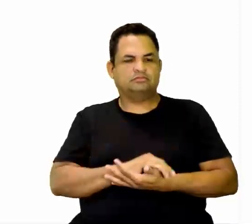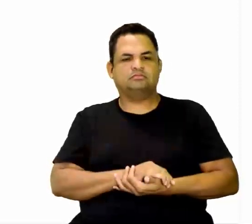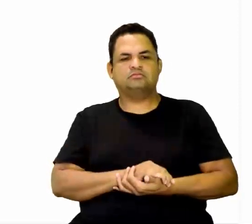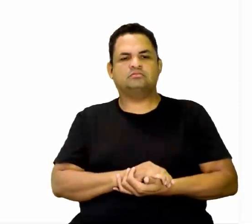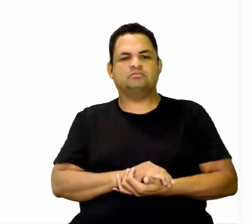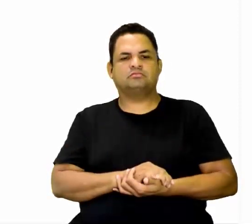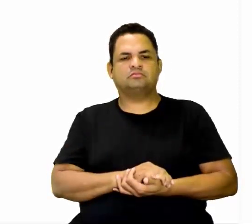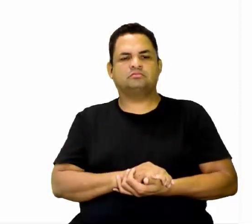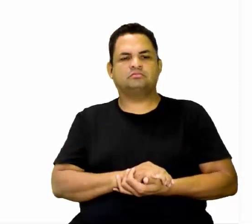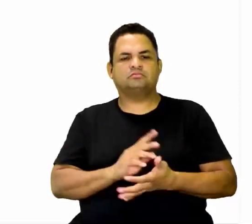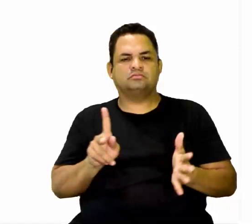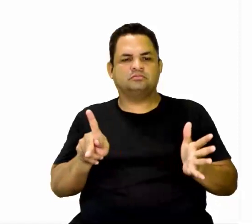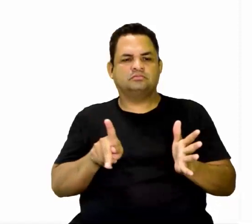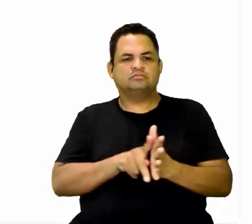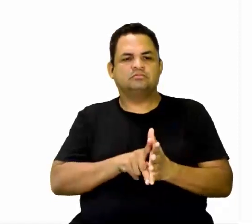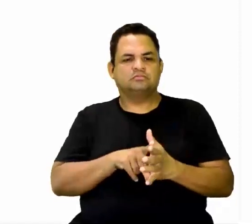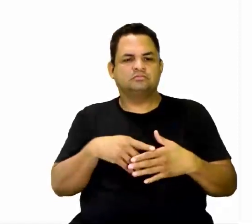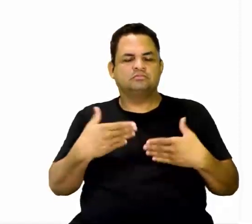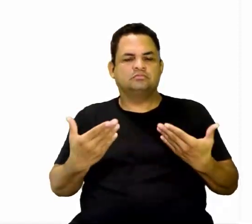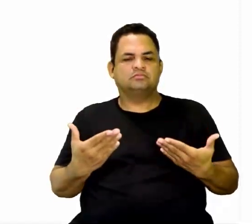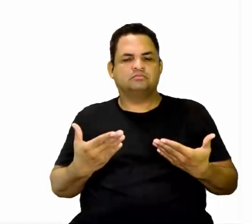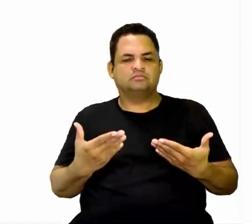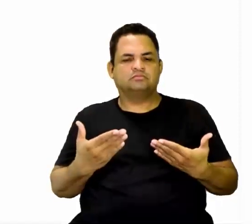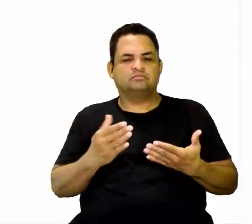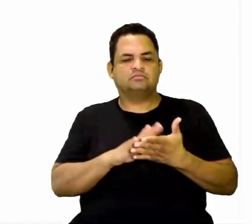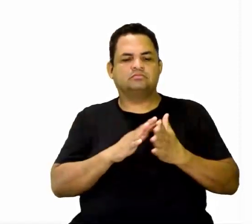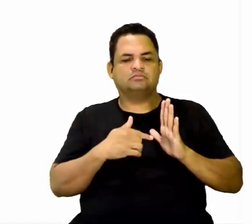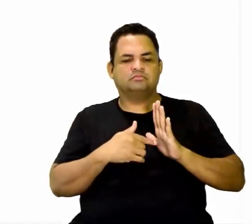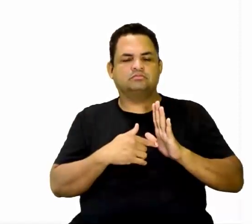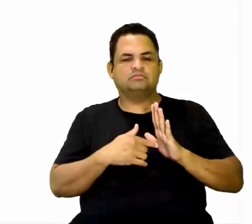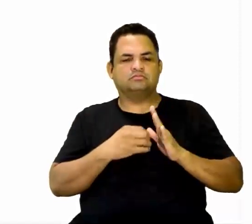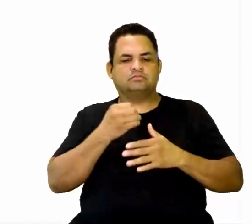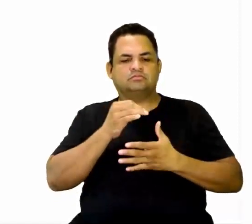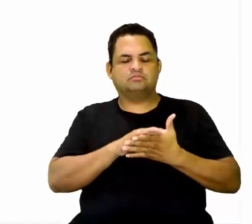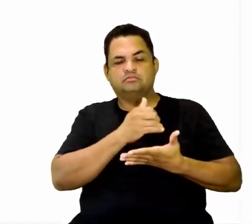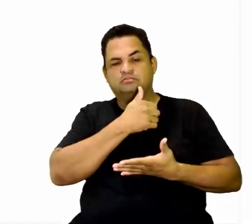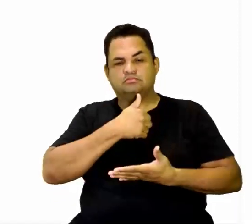as propriedades indicadas